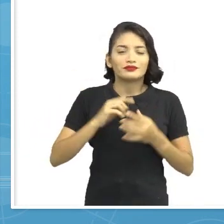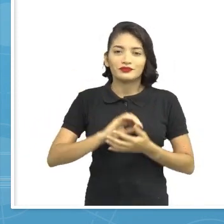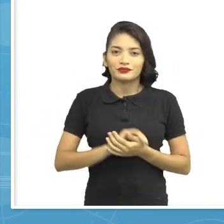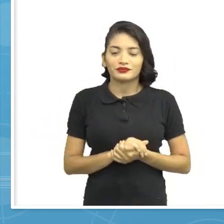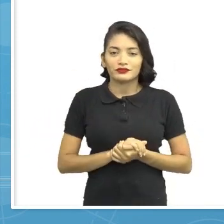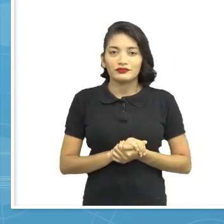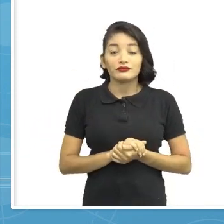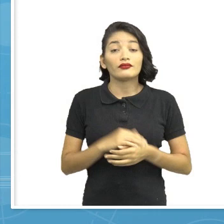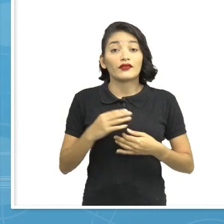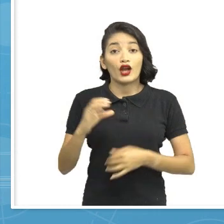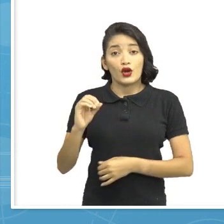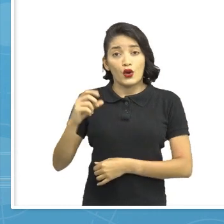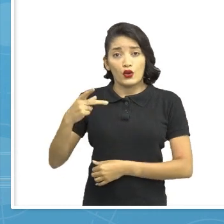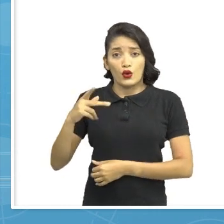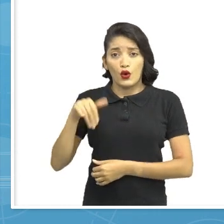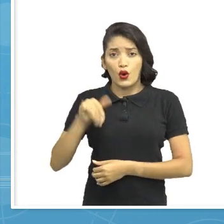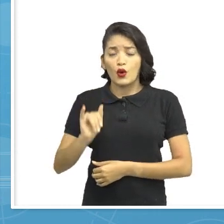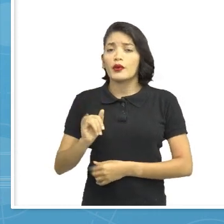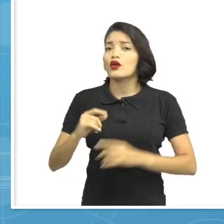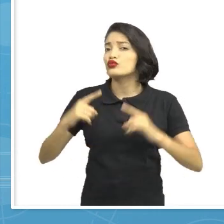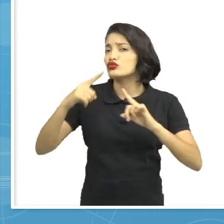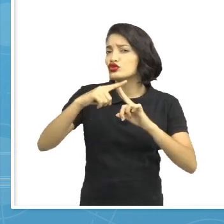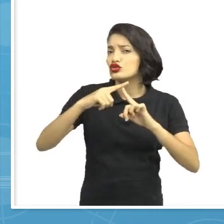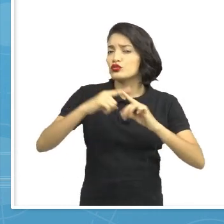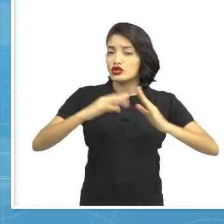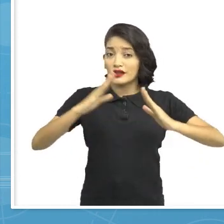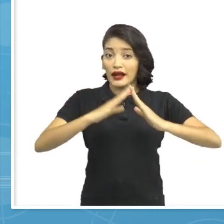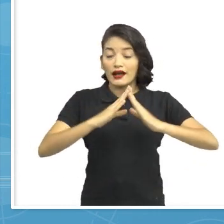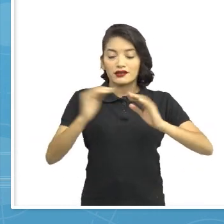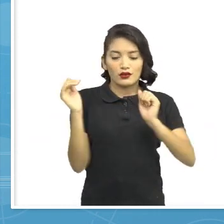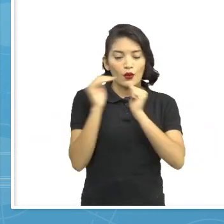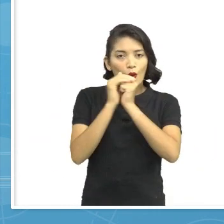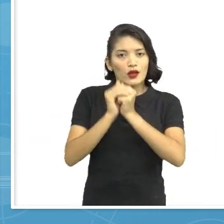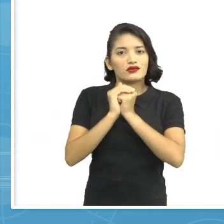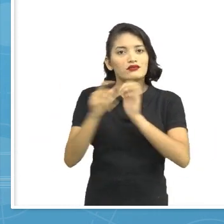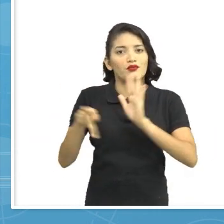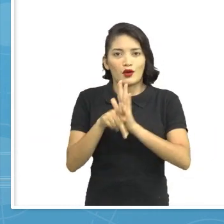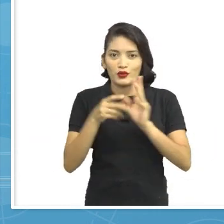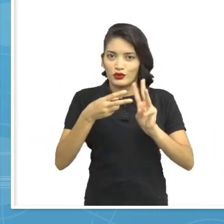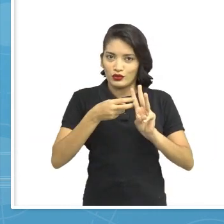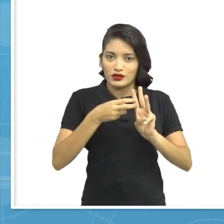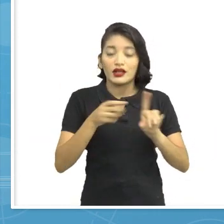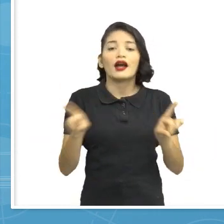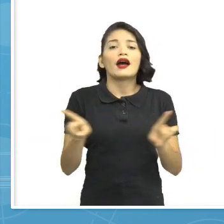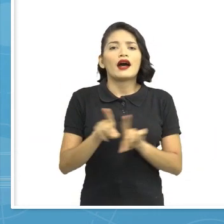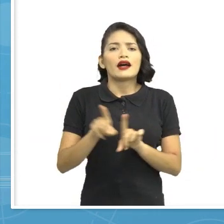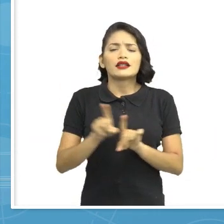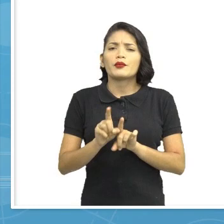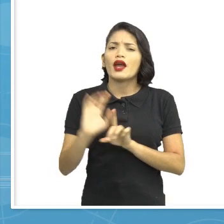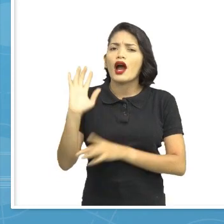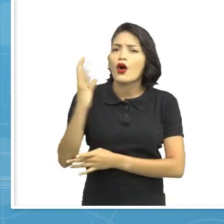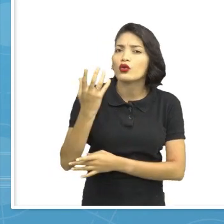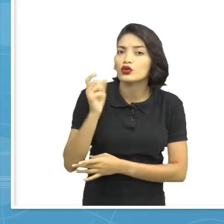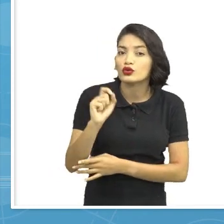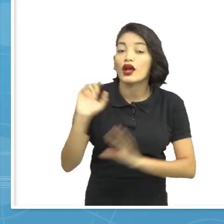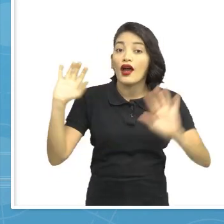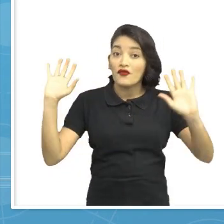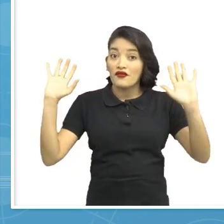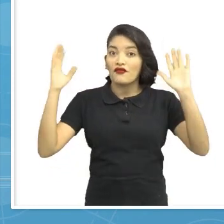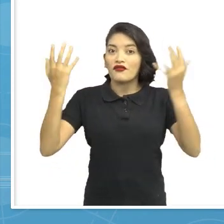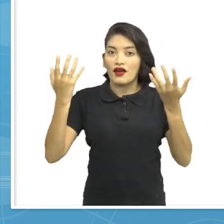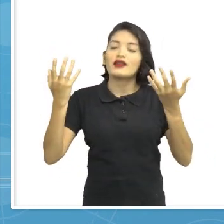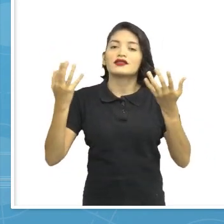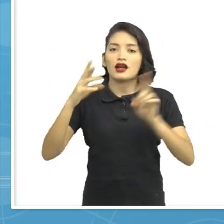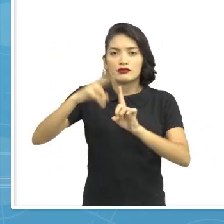O OP é uma espécie de casa de reza dos índios. Serve também para a realização de festas